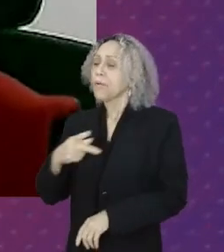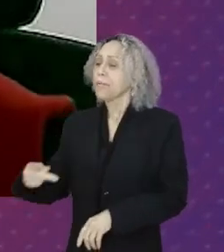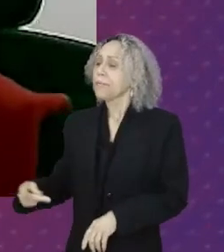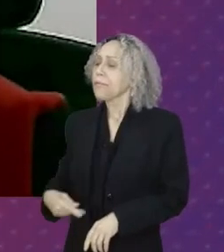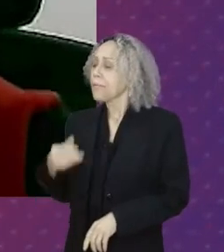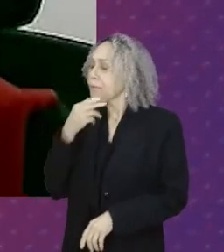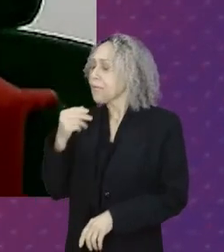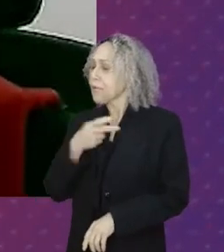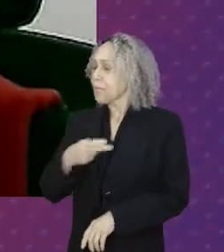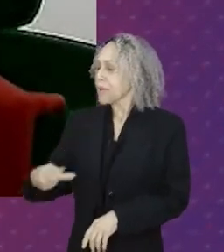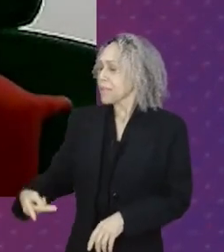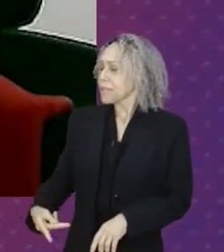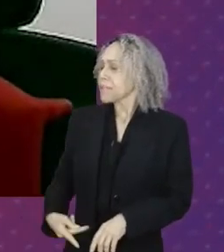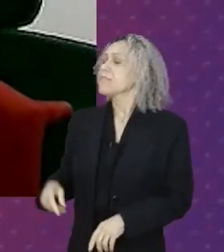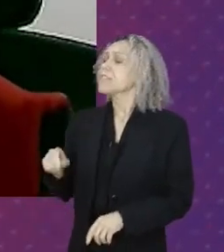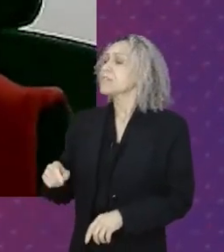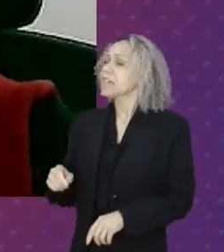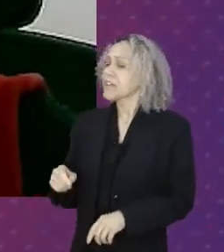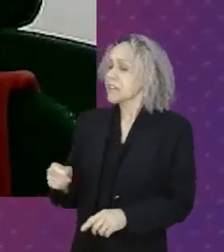o microfone,